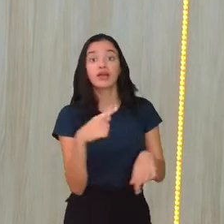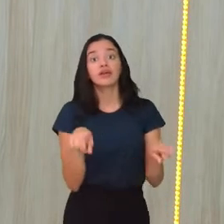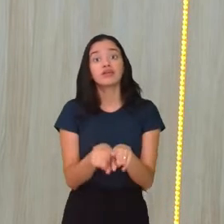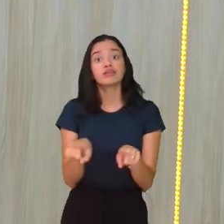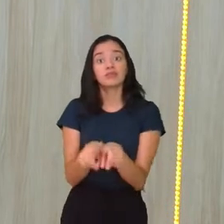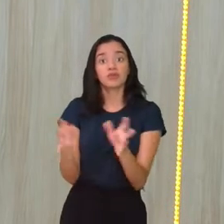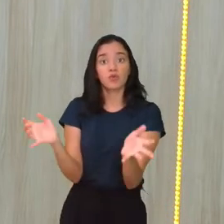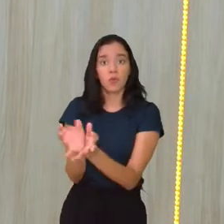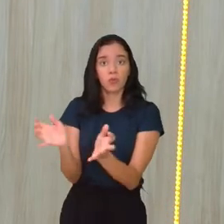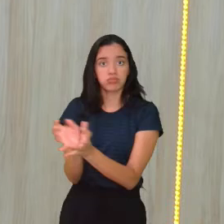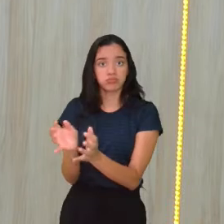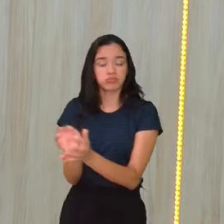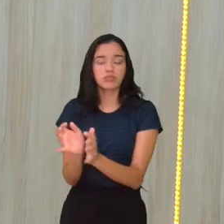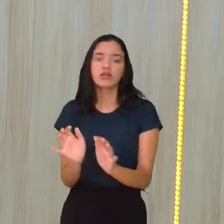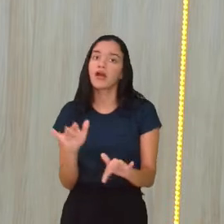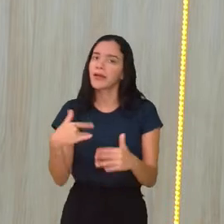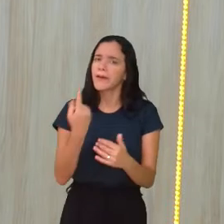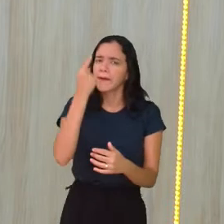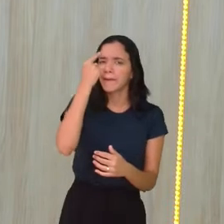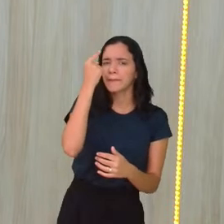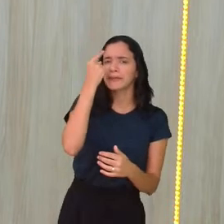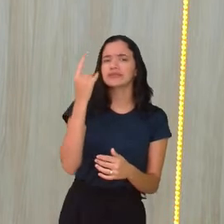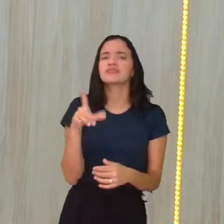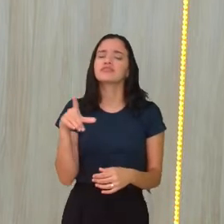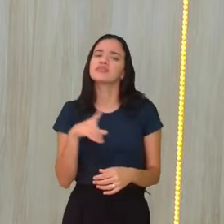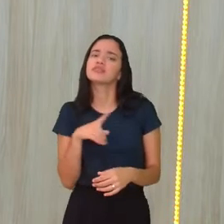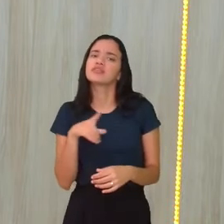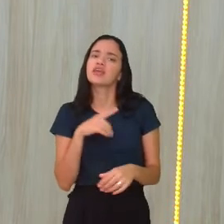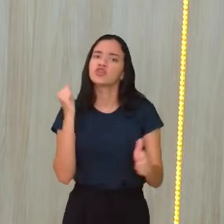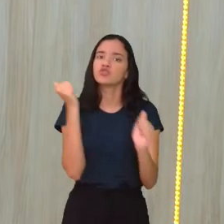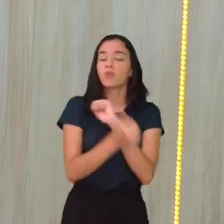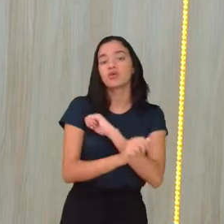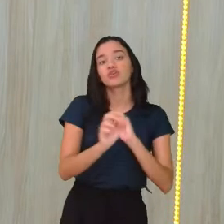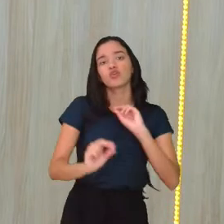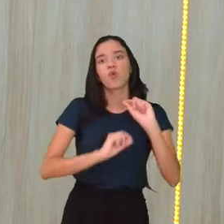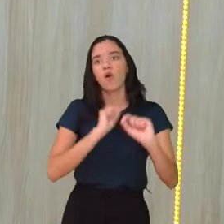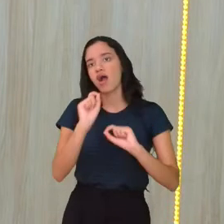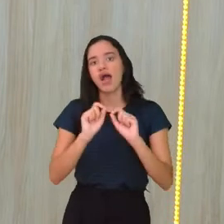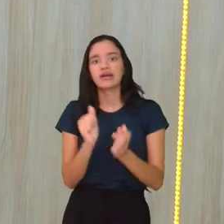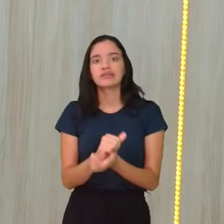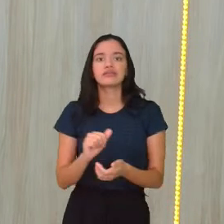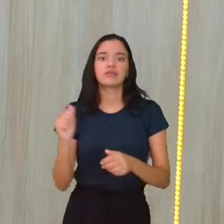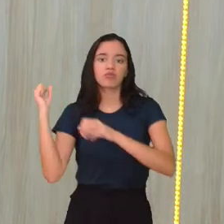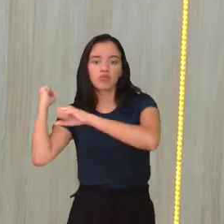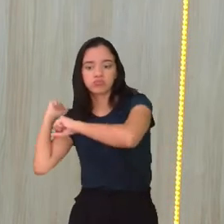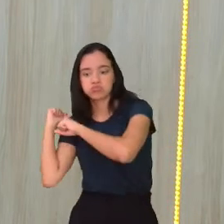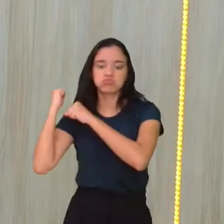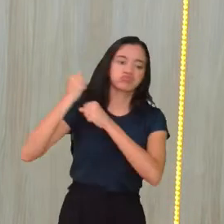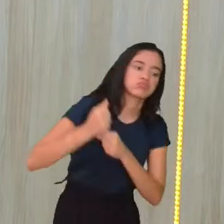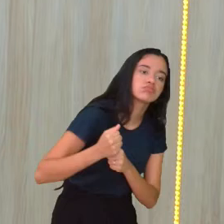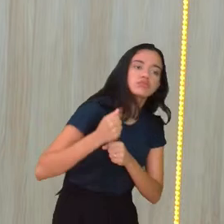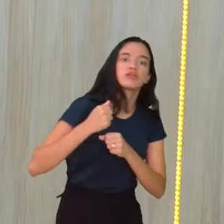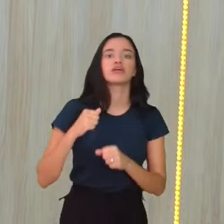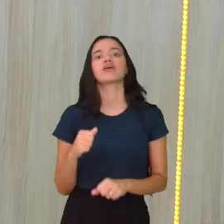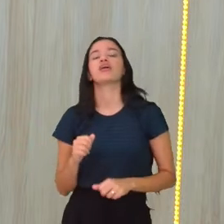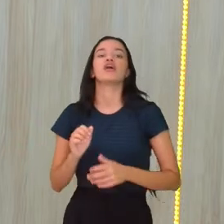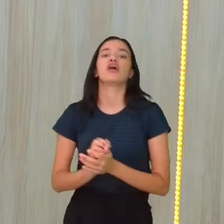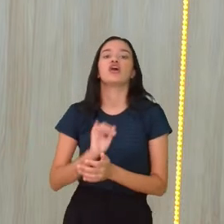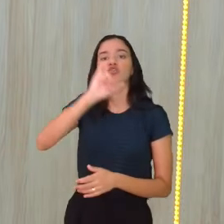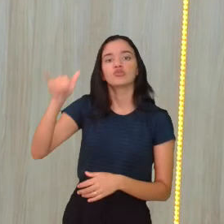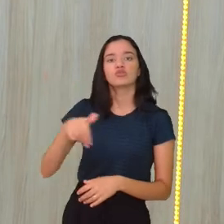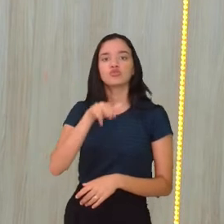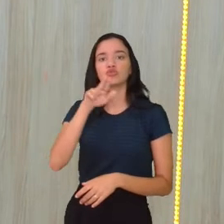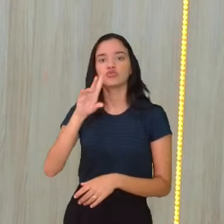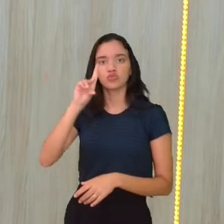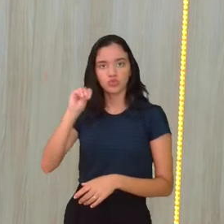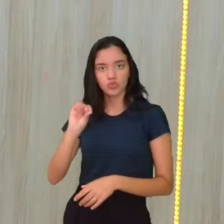como coletivamente. Então, pensem, tem modalidades como o judô, por exemplo, né? Que por mais